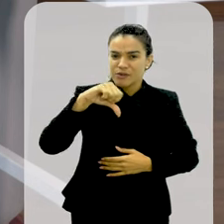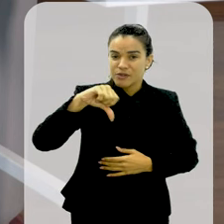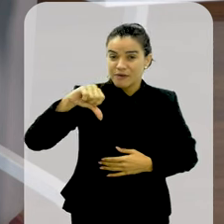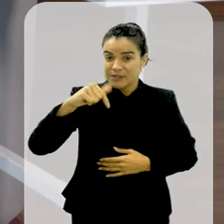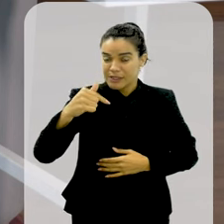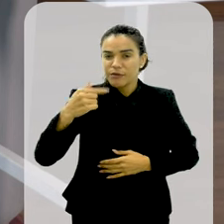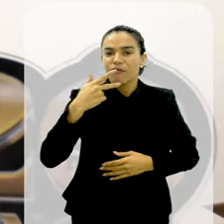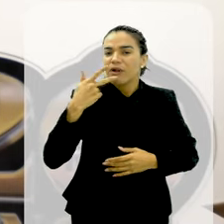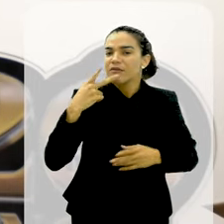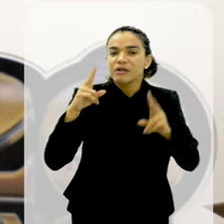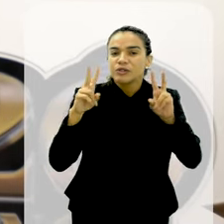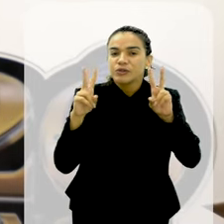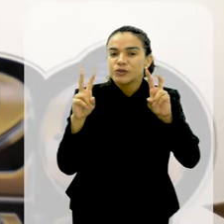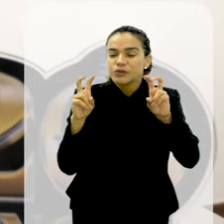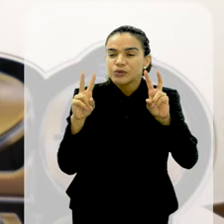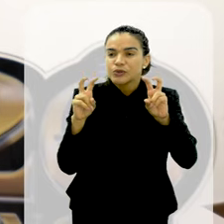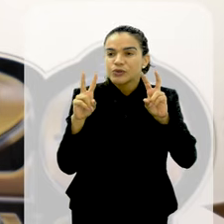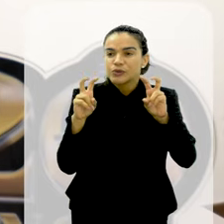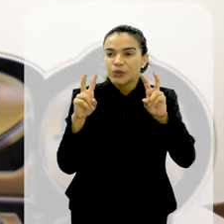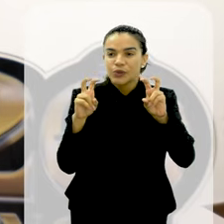97,